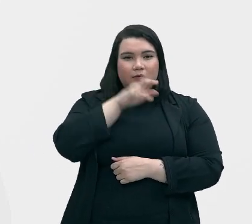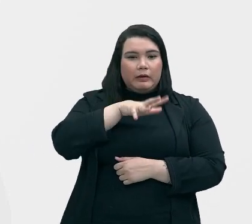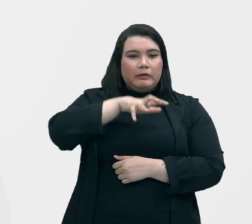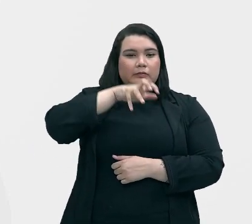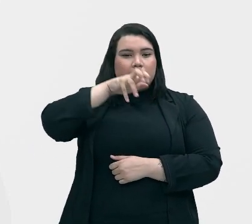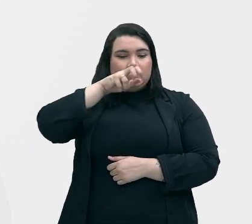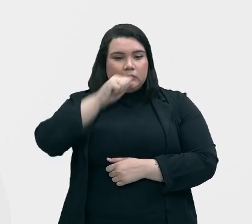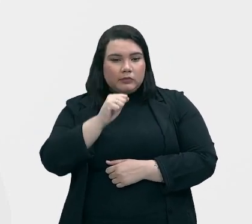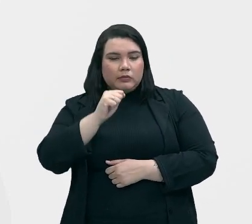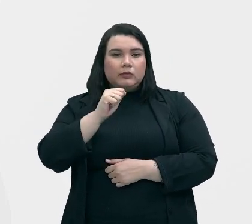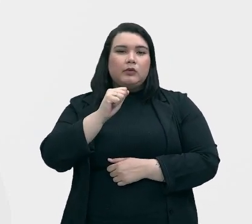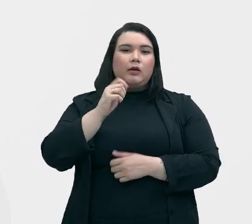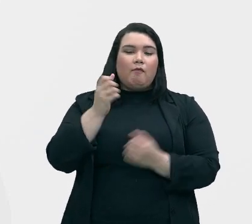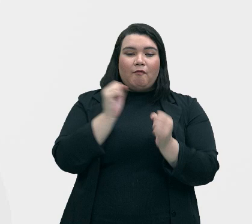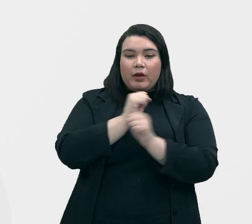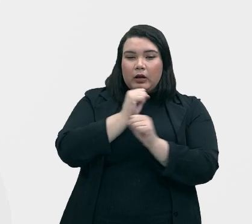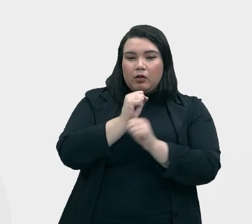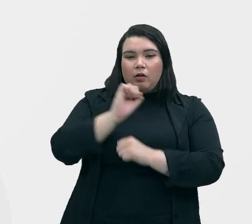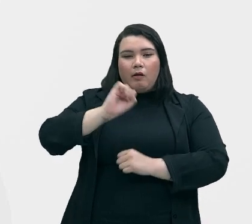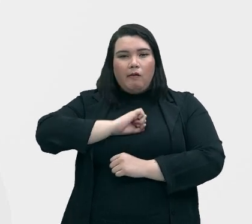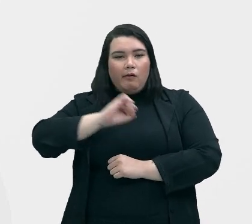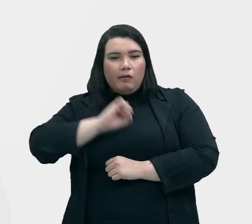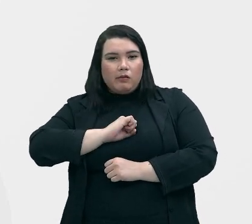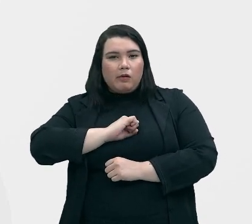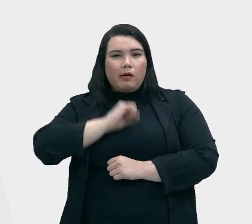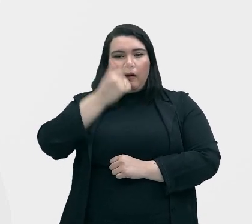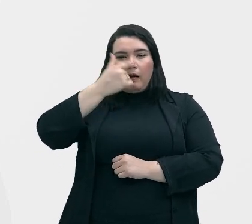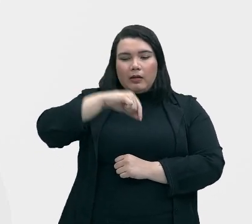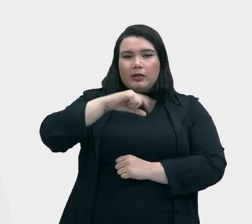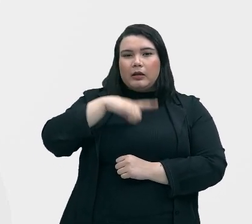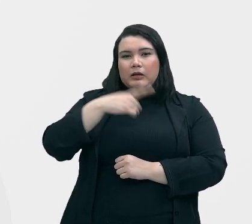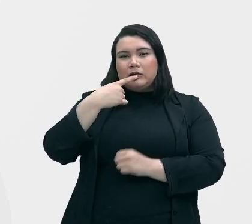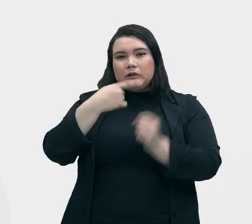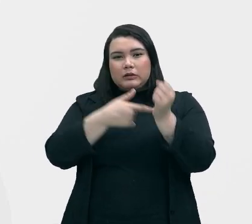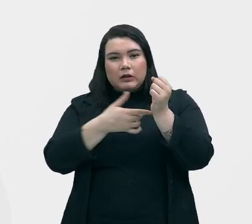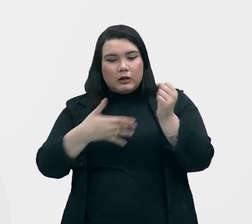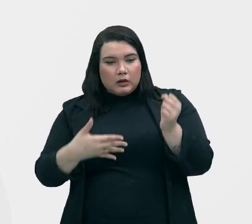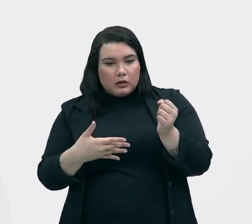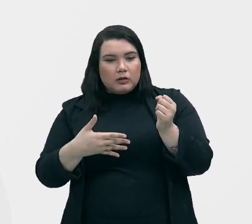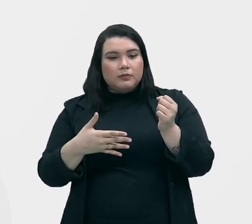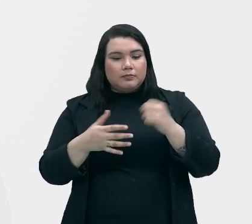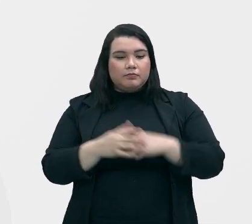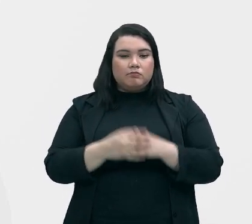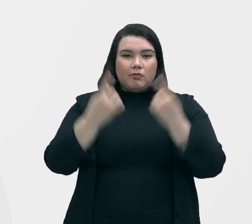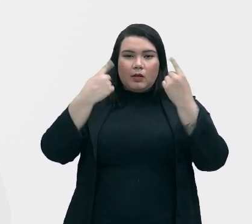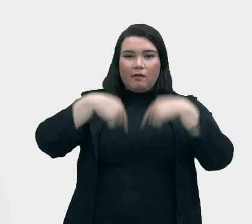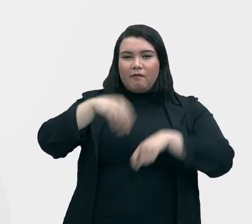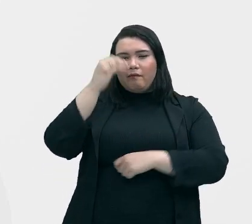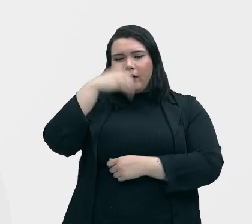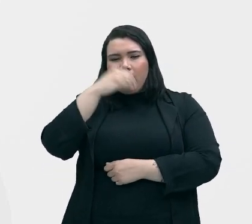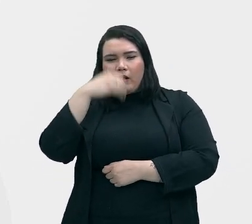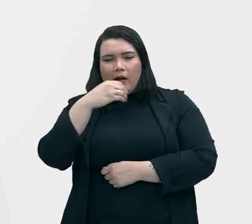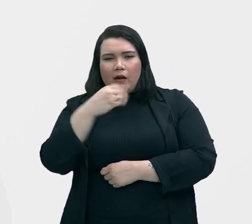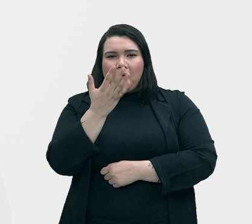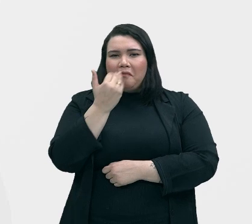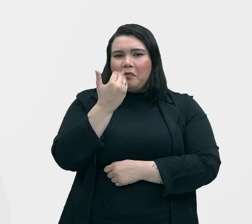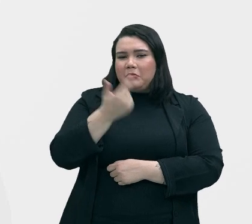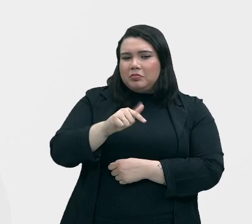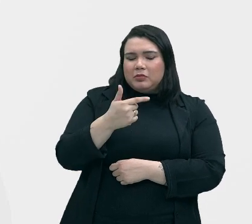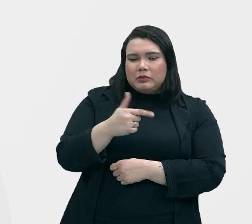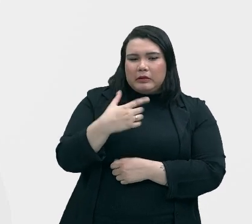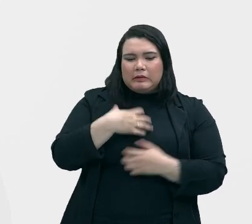respirar, calafrios, tosse seca, com catarro ou até com sangue, fraqueza, falta de